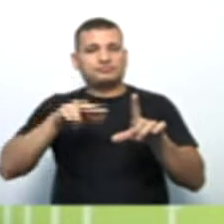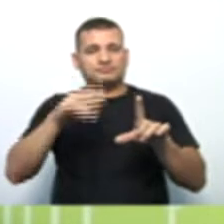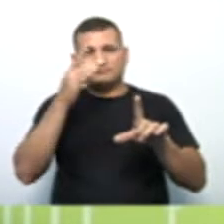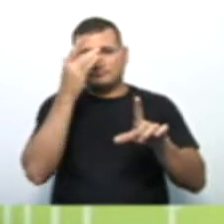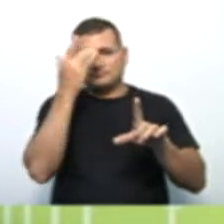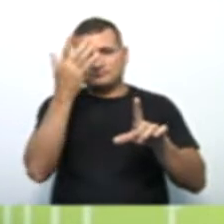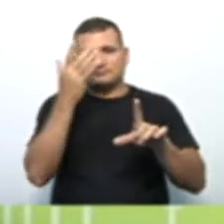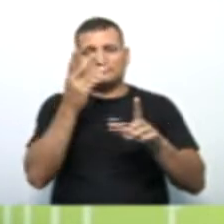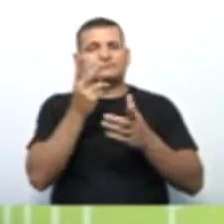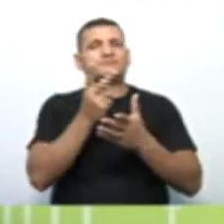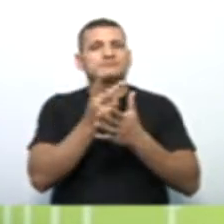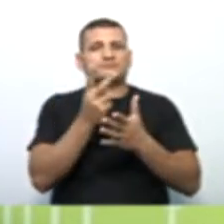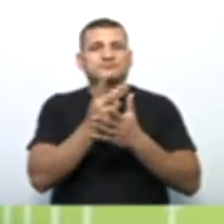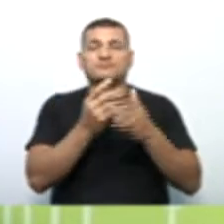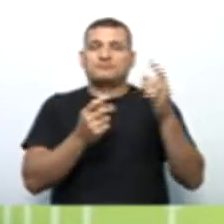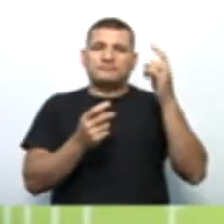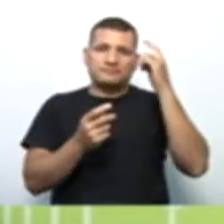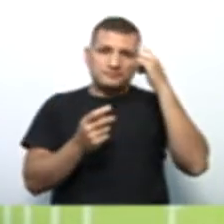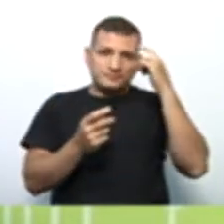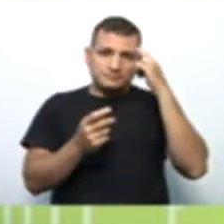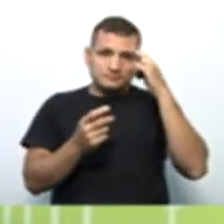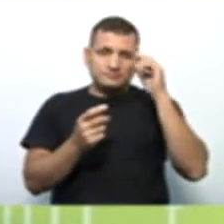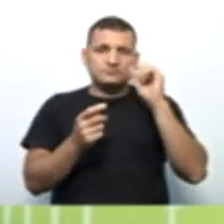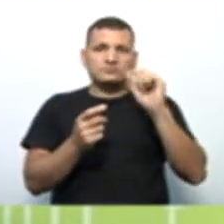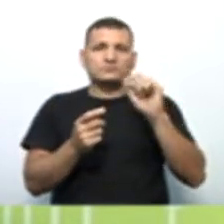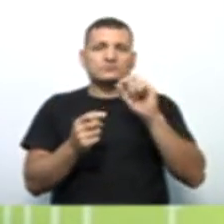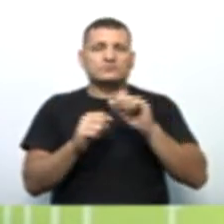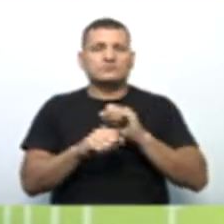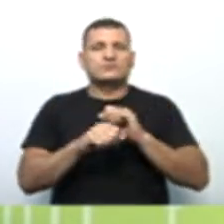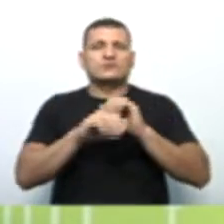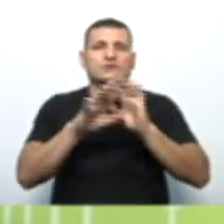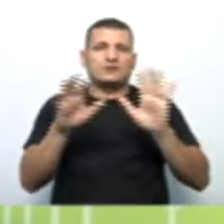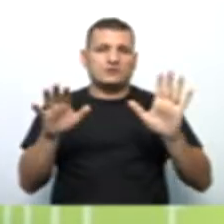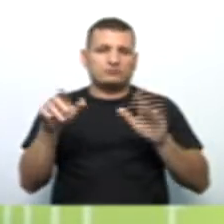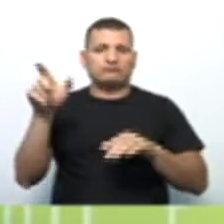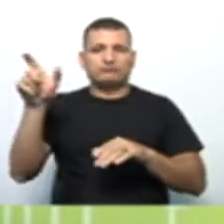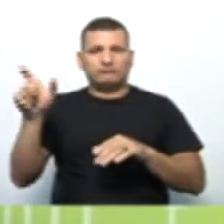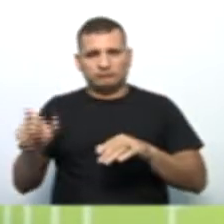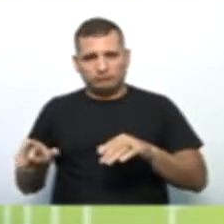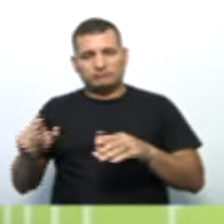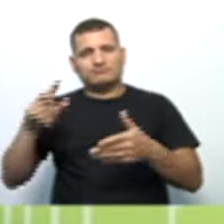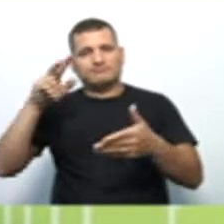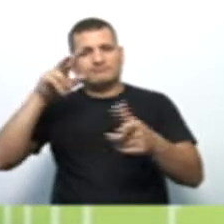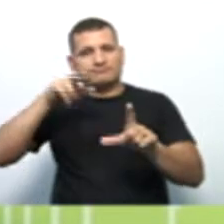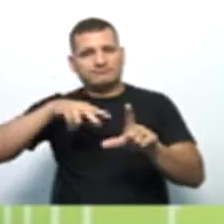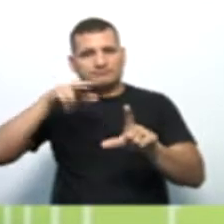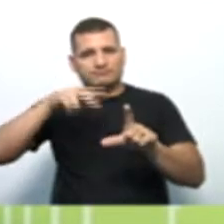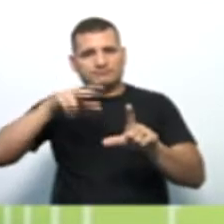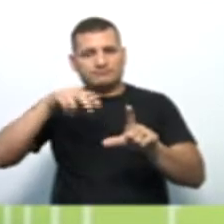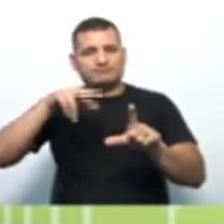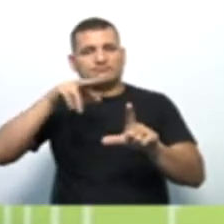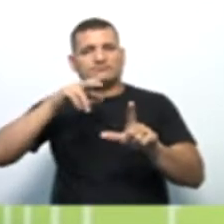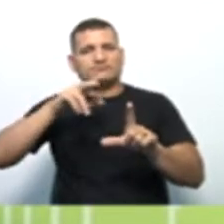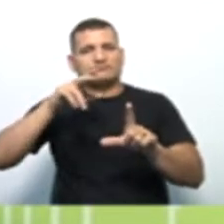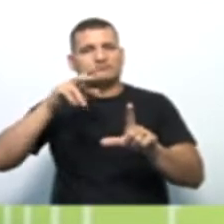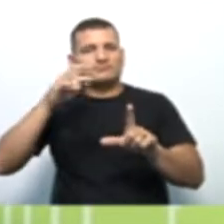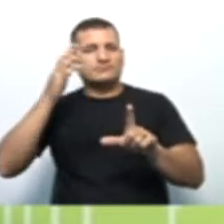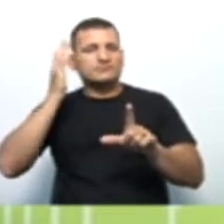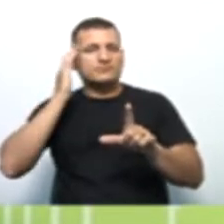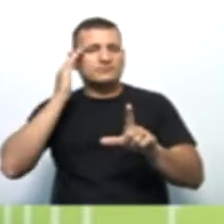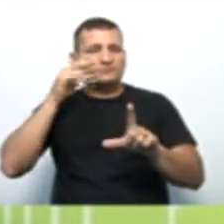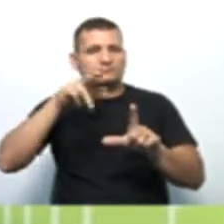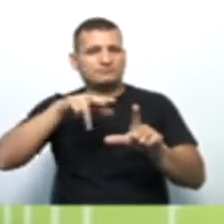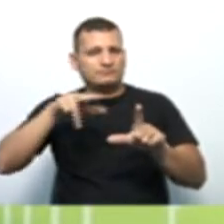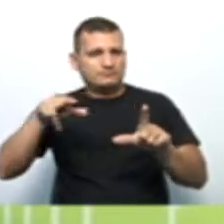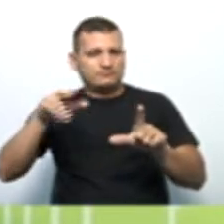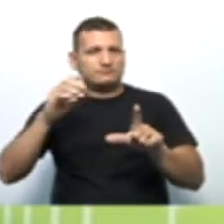é sempre pensando em deixar a o site de fácil uso e de fácil leitura usuário gente vai trabalhar mais como ele vai ler como